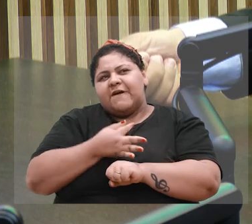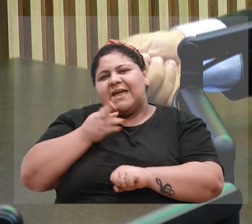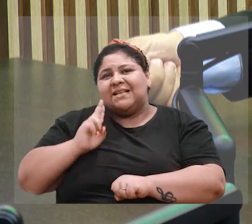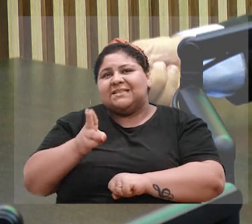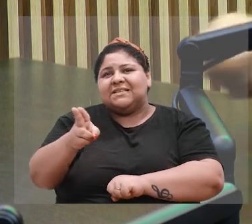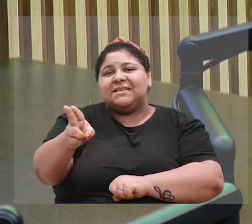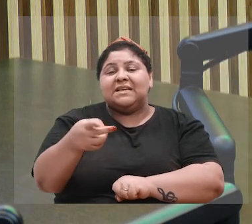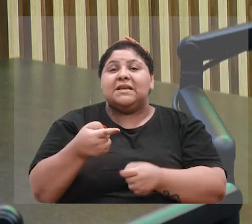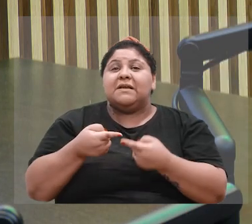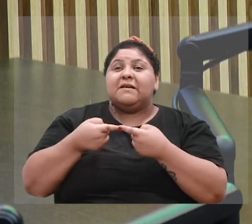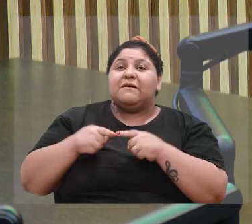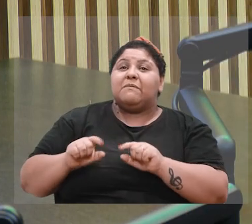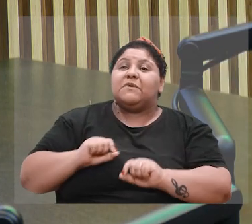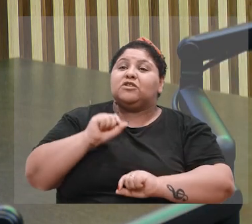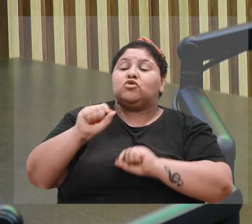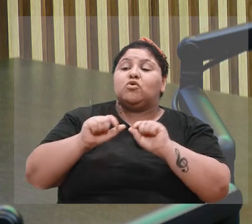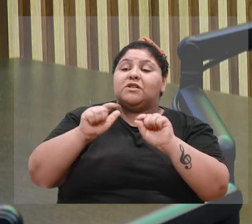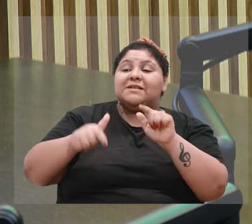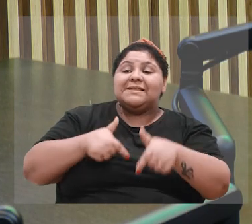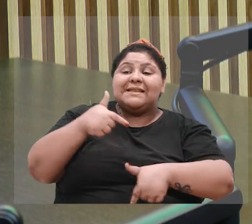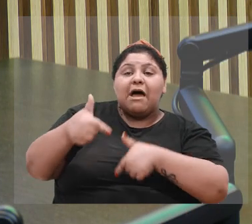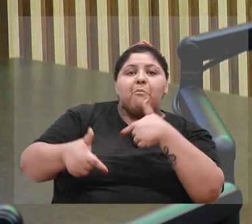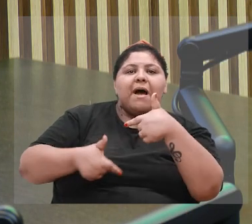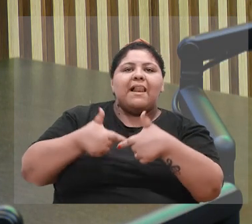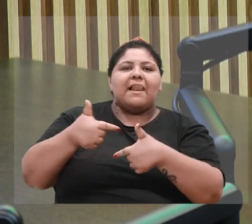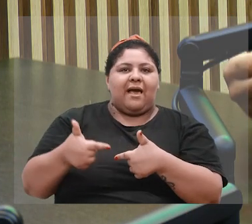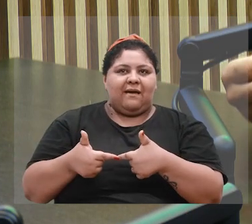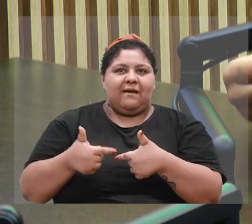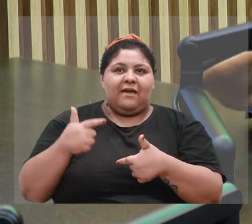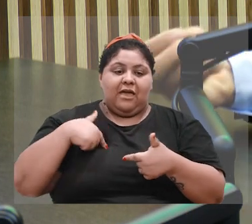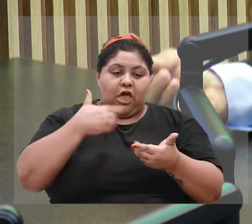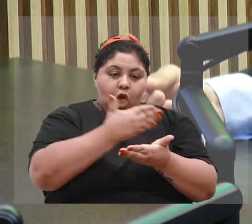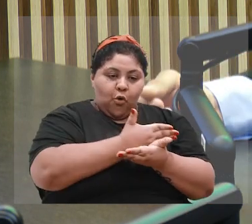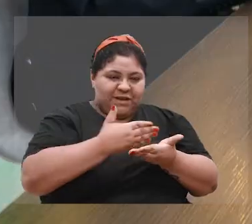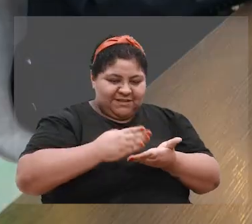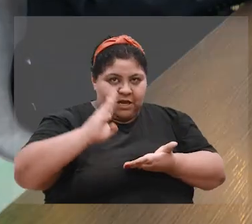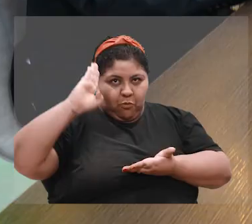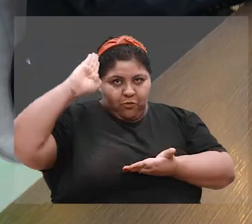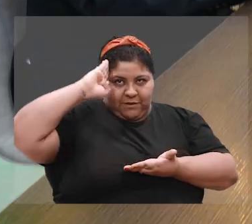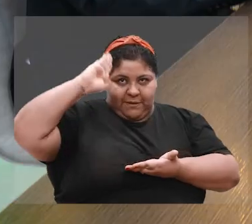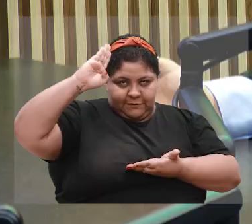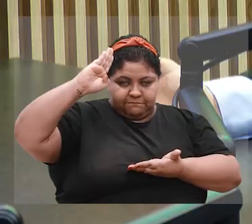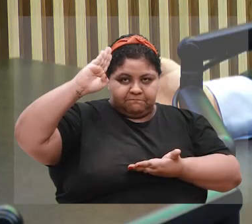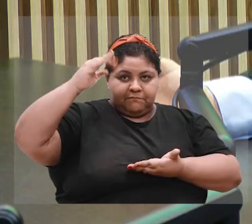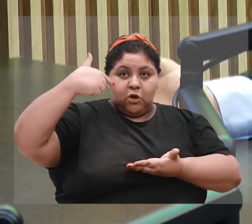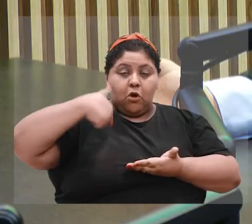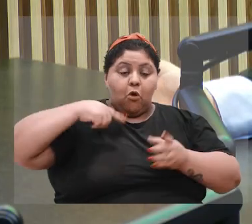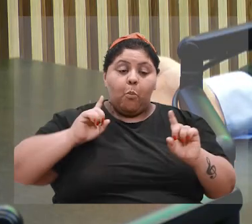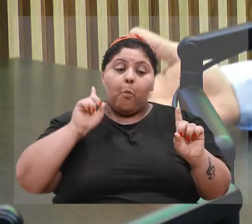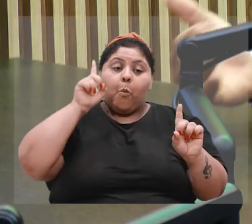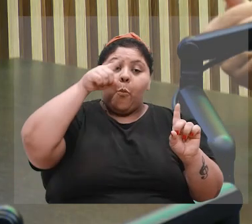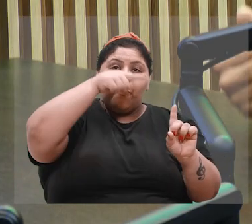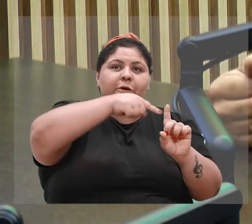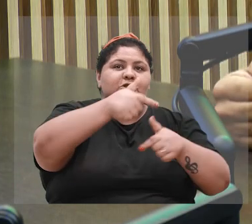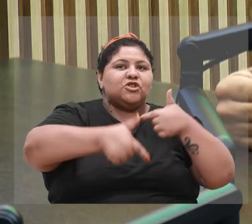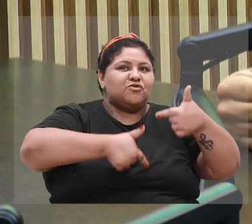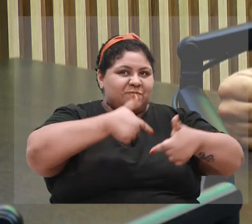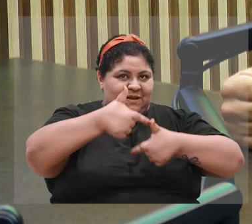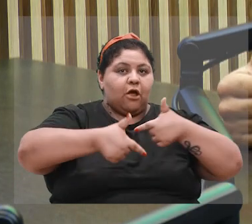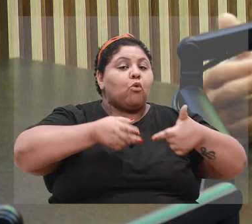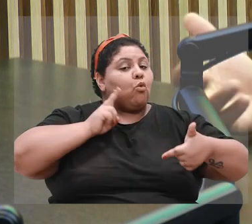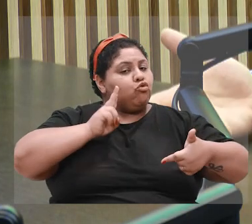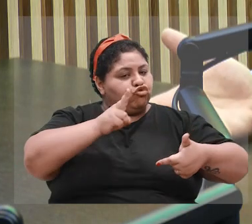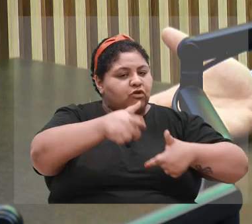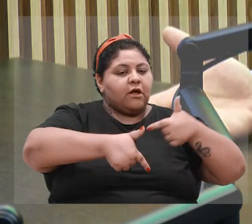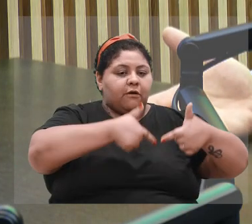servir? Porque quando eu entrei para o Exército, o meu intuito era servir, e é servir. Tanto que agora estou como